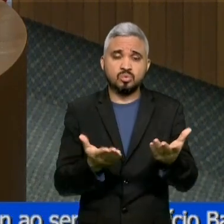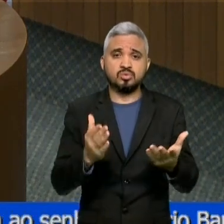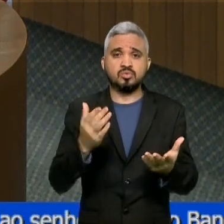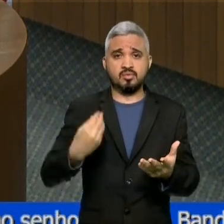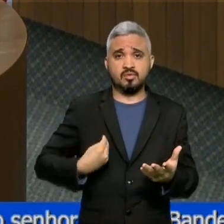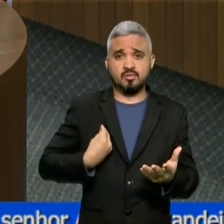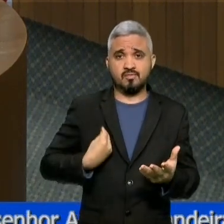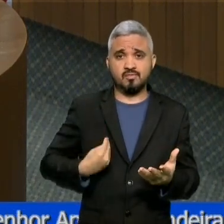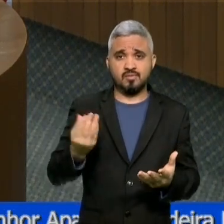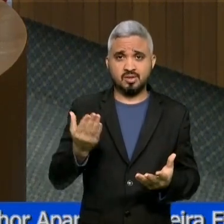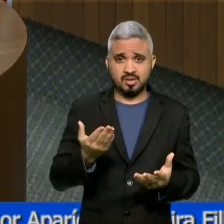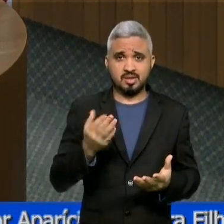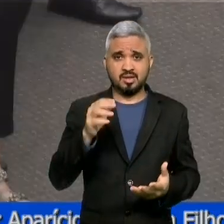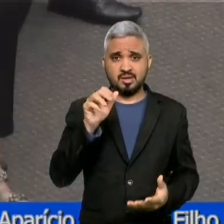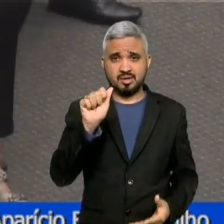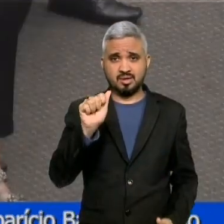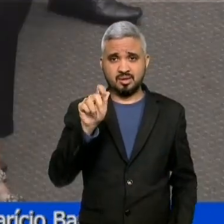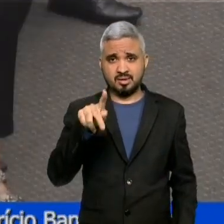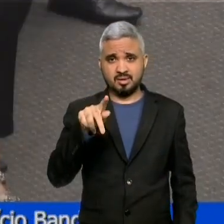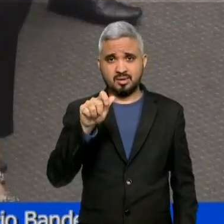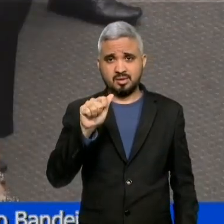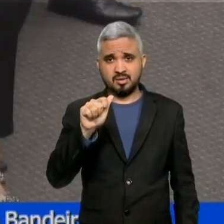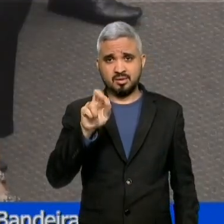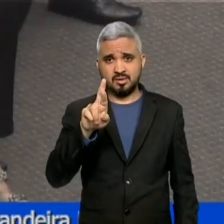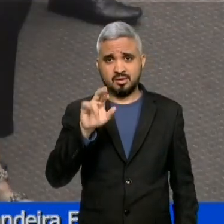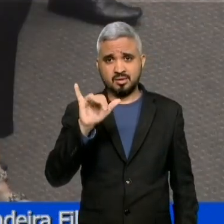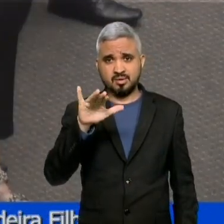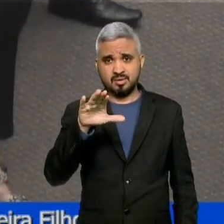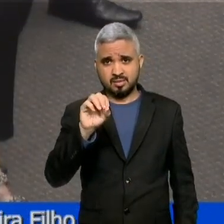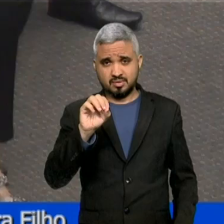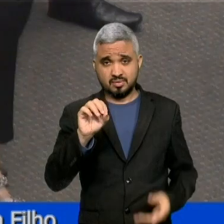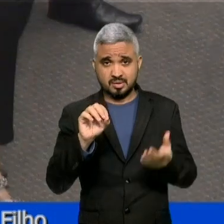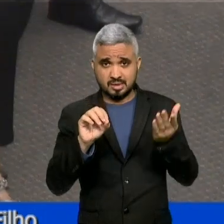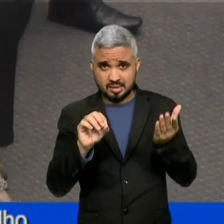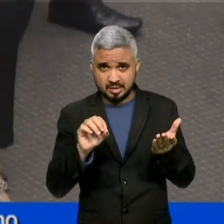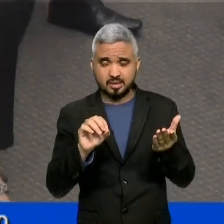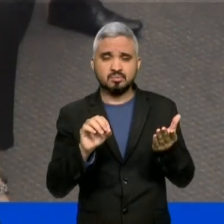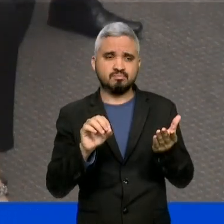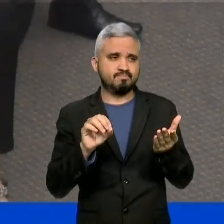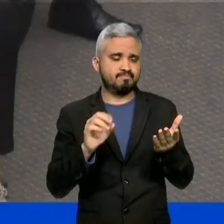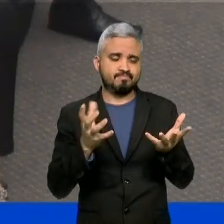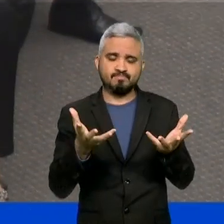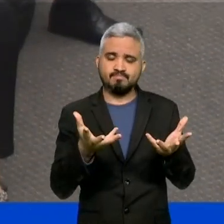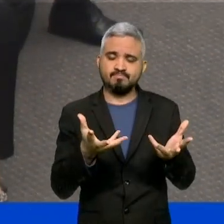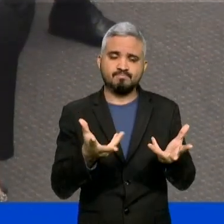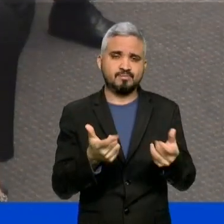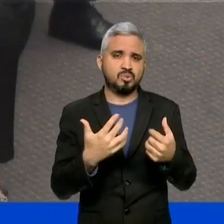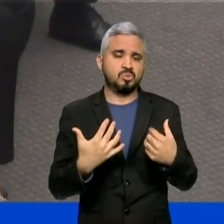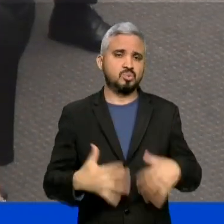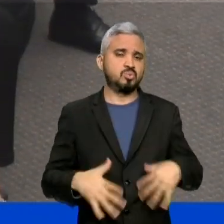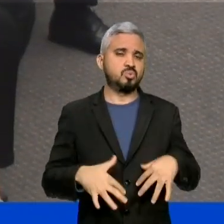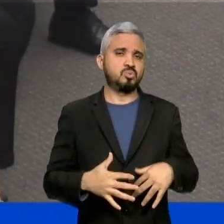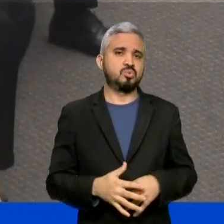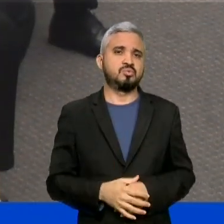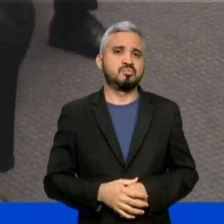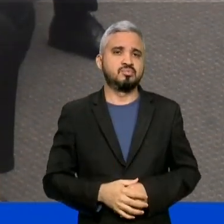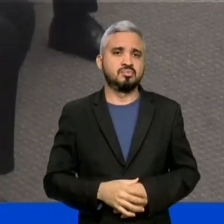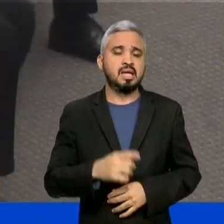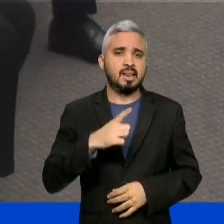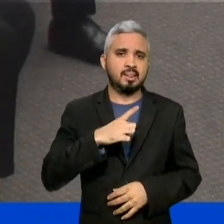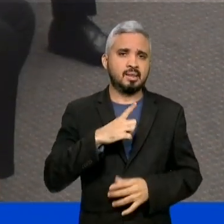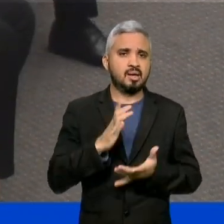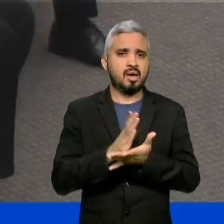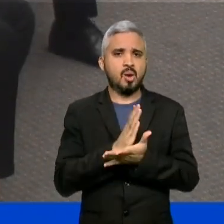é surpresa para ninguém, aqui está o nosso secretário de governo, mas aqui tem pessoas que fazem parte, há muitos anos, da história do